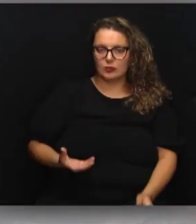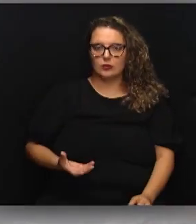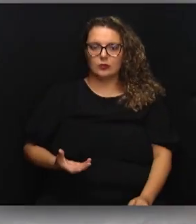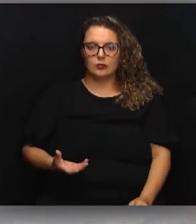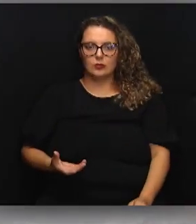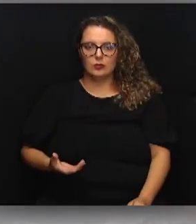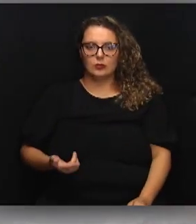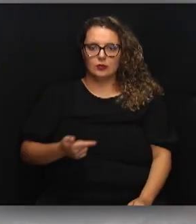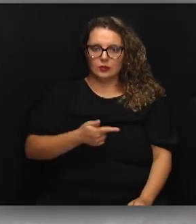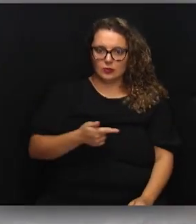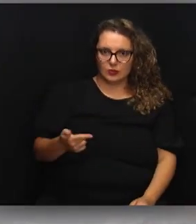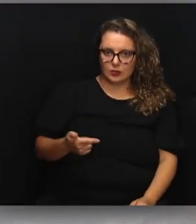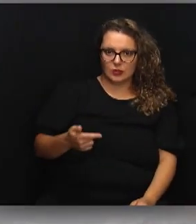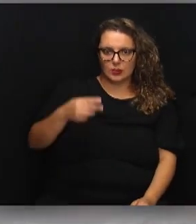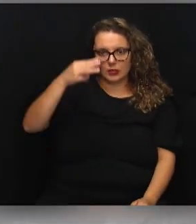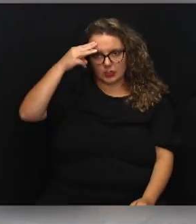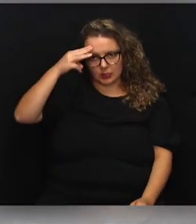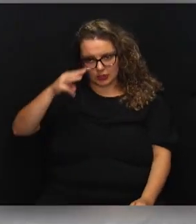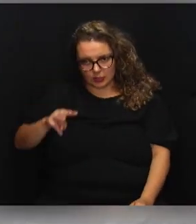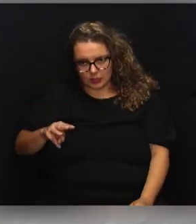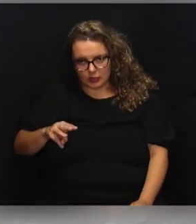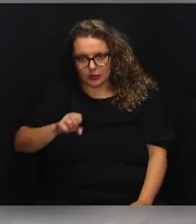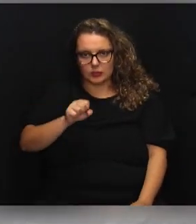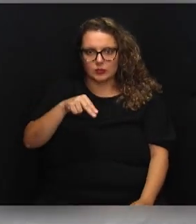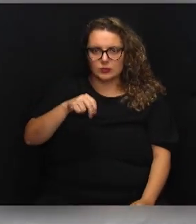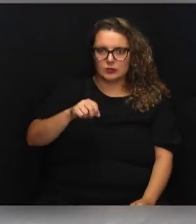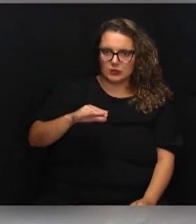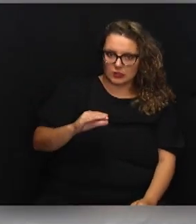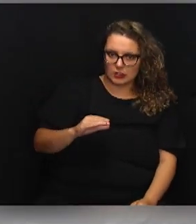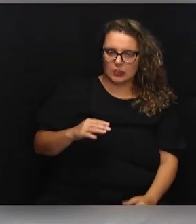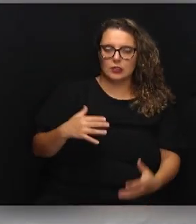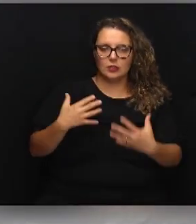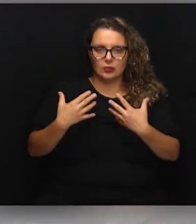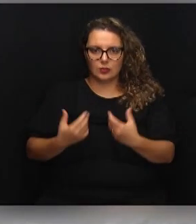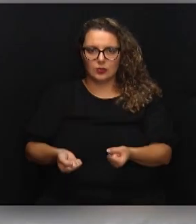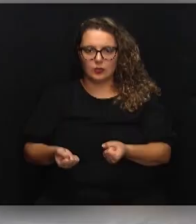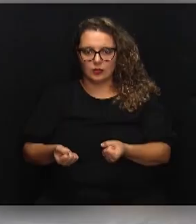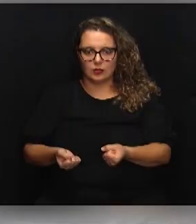durante a semana 3 dias no Senac, recebendo